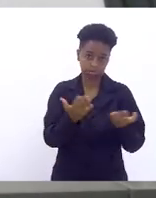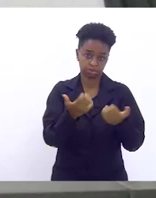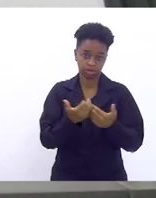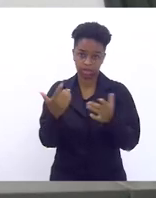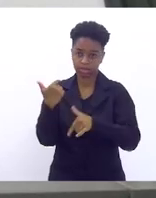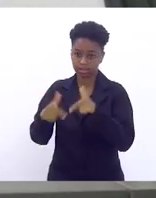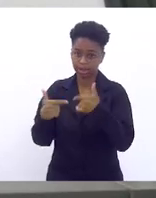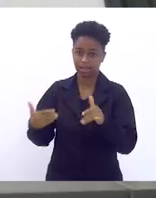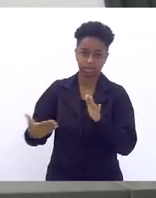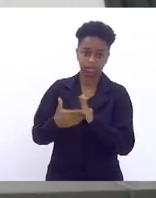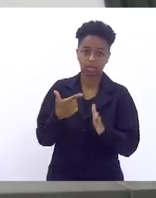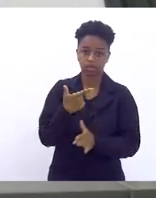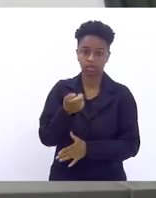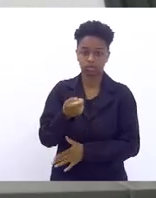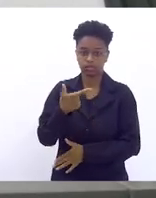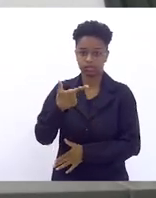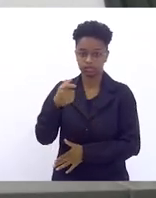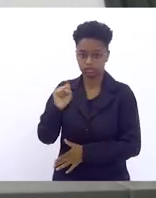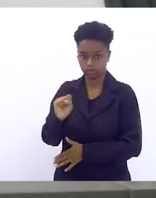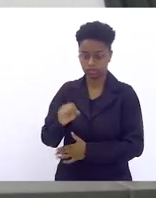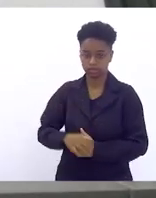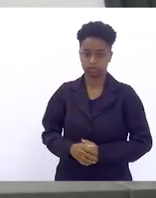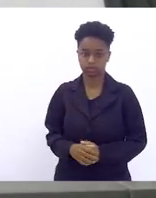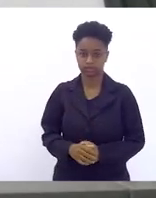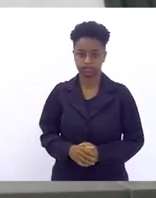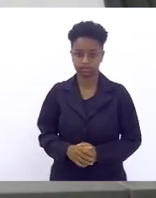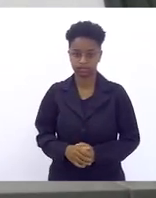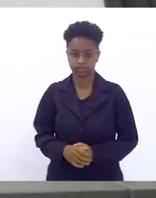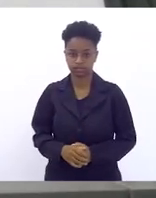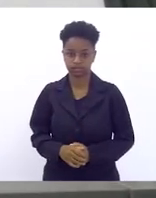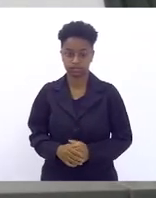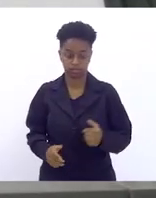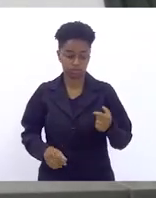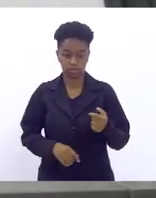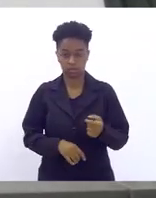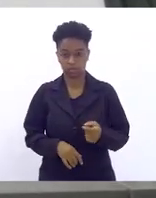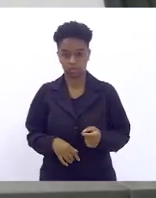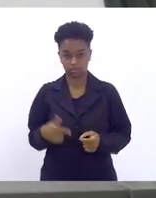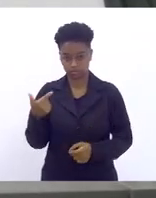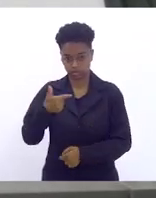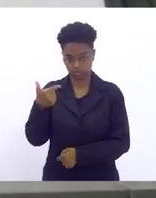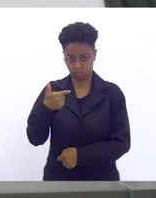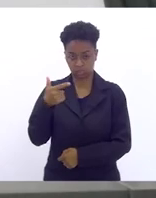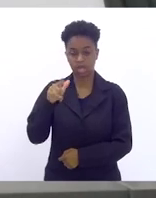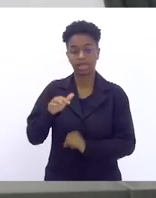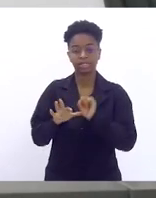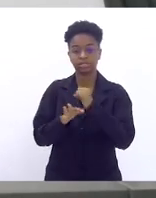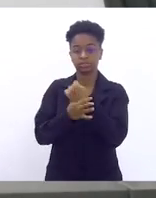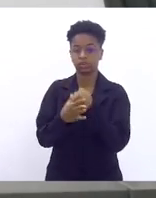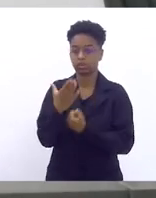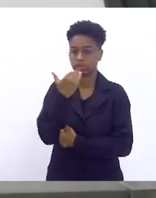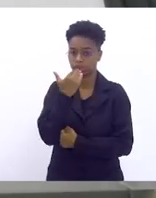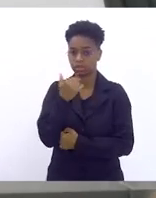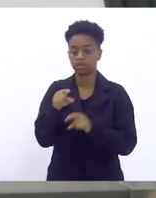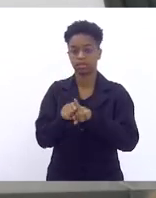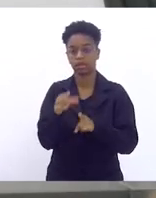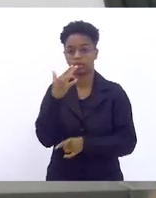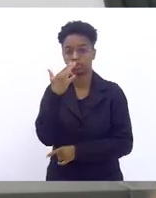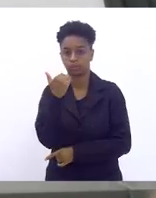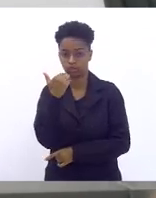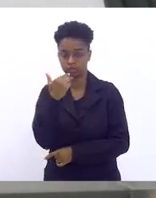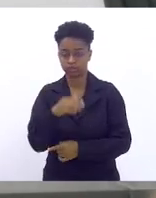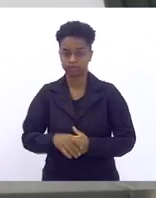até 2028 a missão 2 é a segurança alimentar e nutricional Então